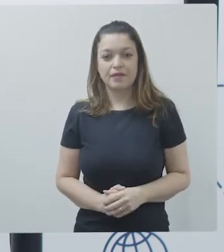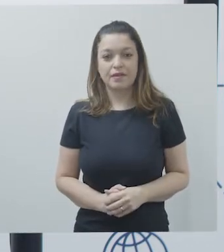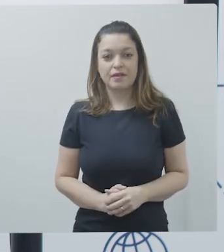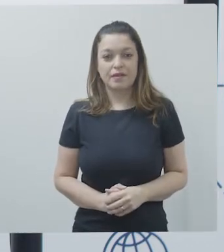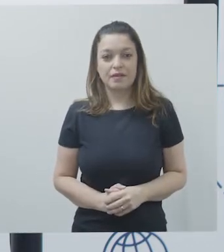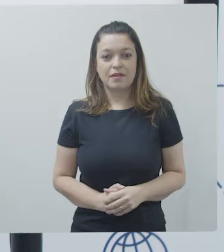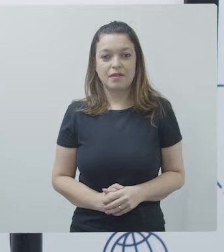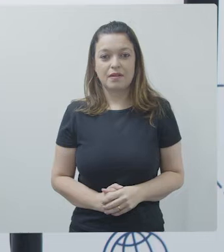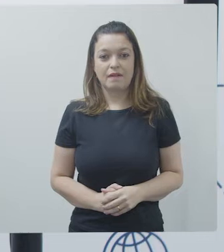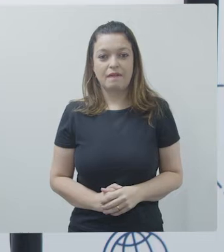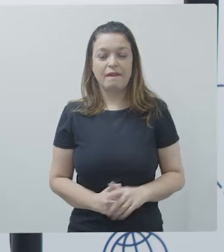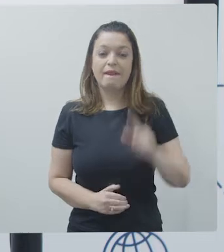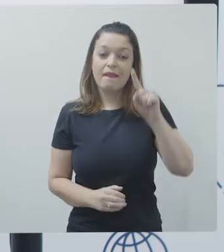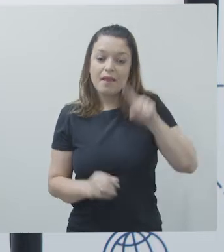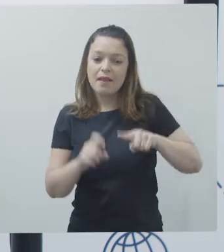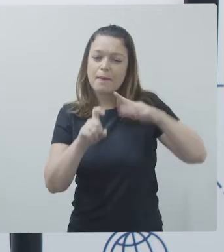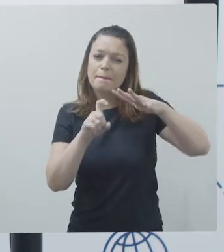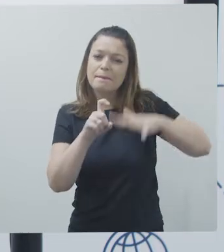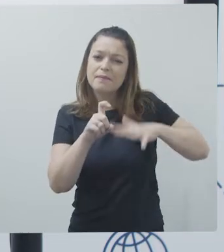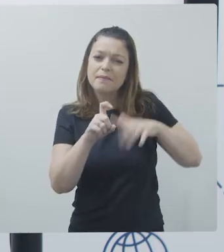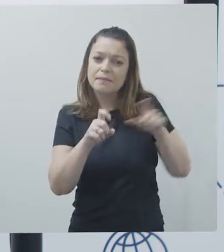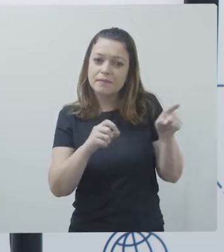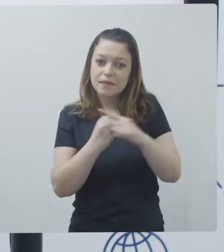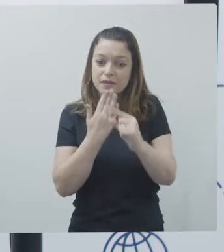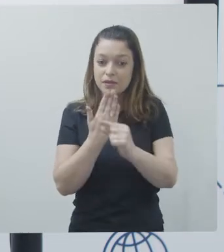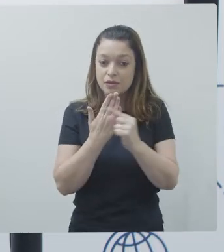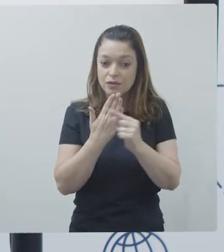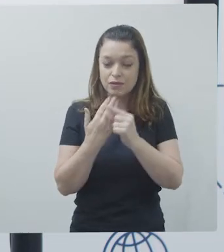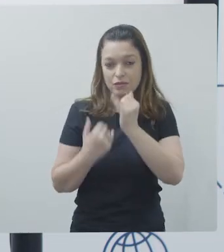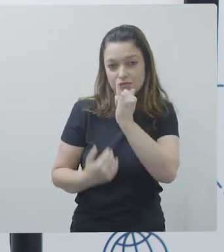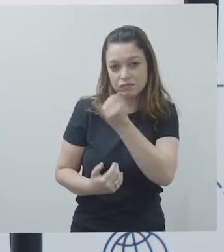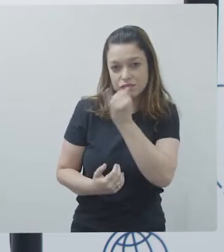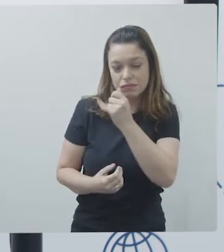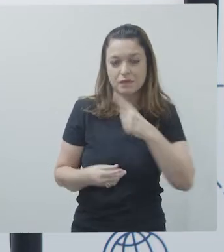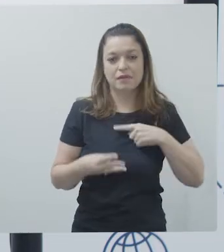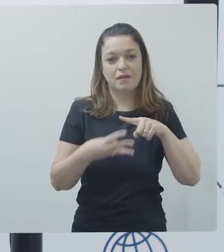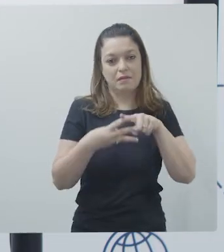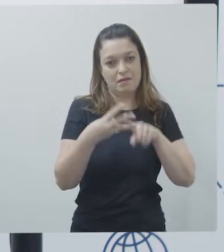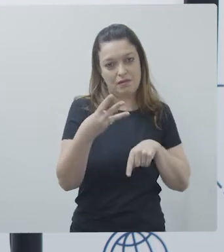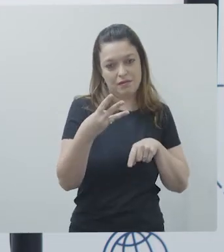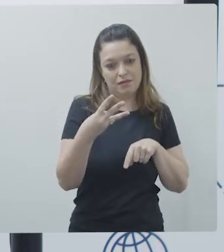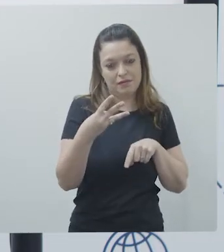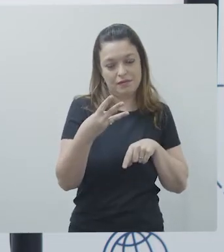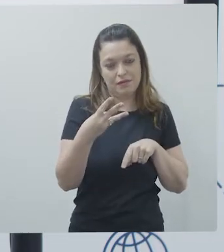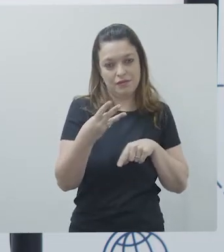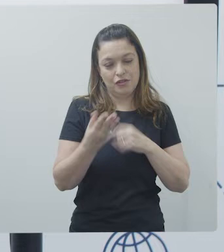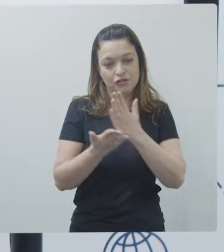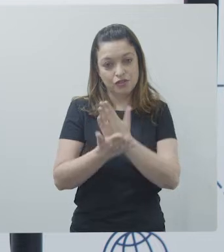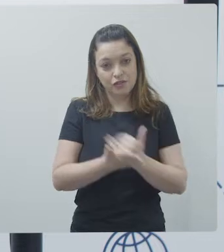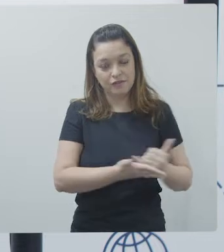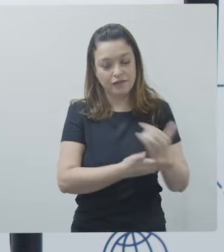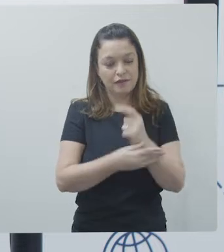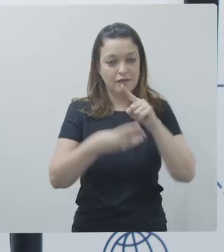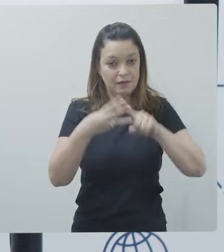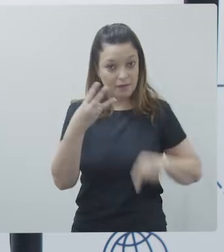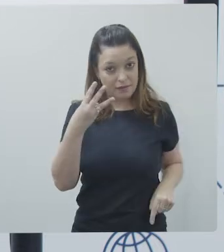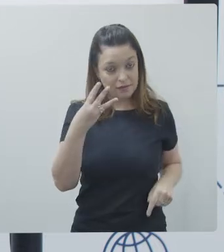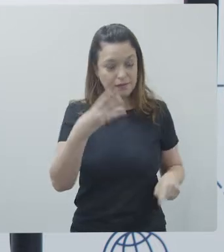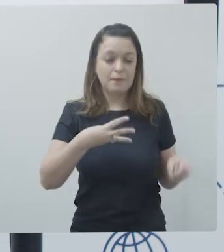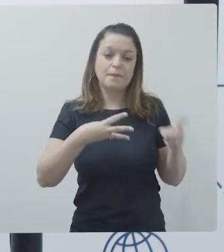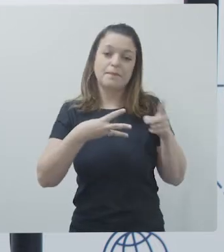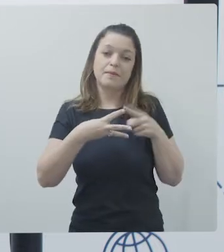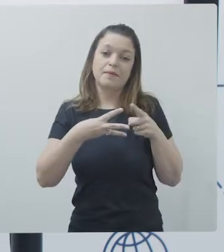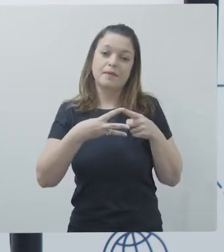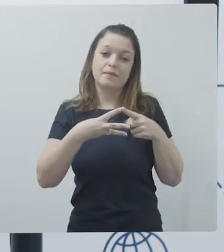que o Neil Gaiman vai nos contar, ele é dividido em três partes, certo? Então nós vamos começar com a